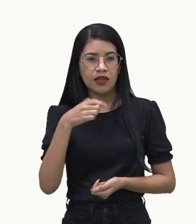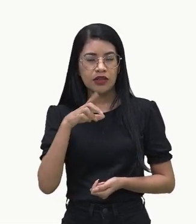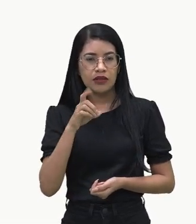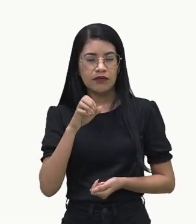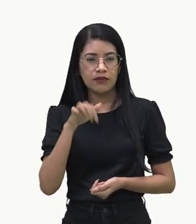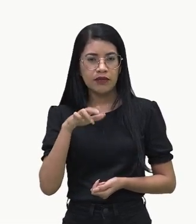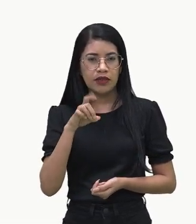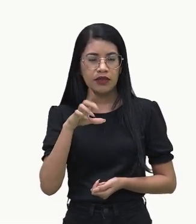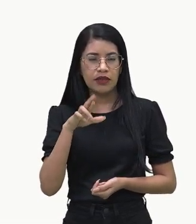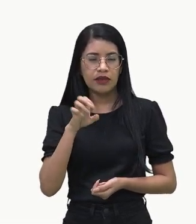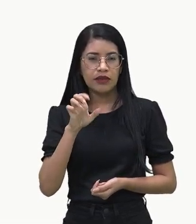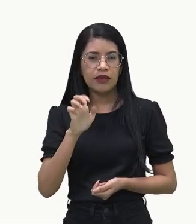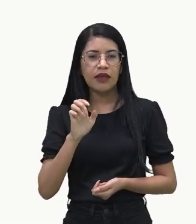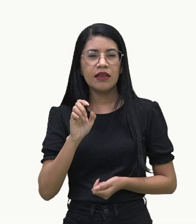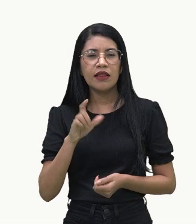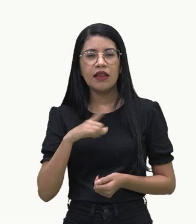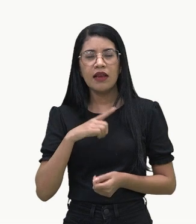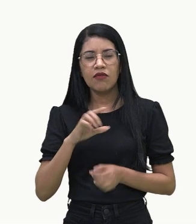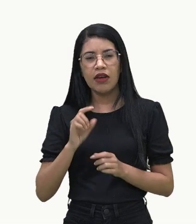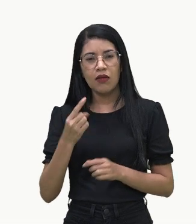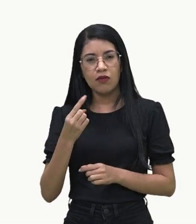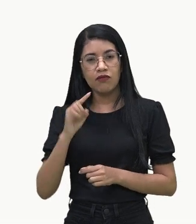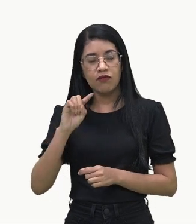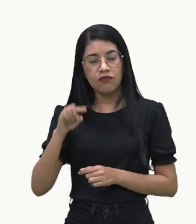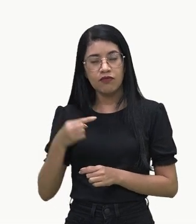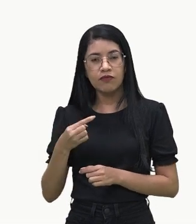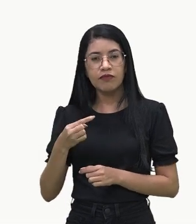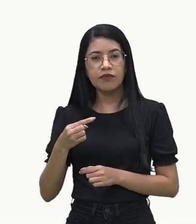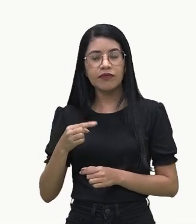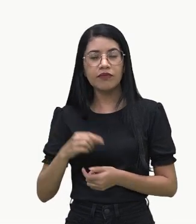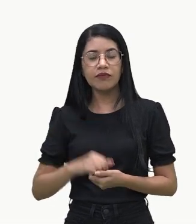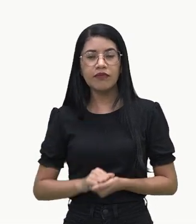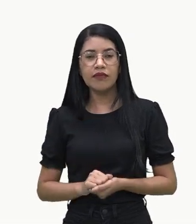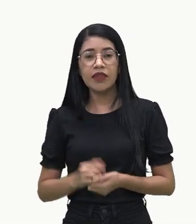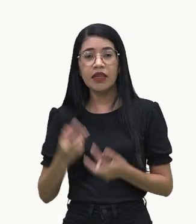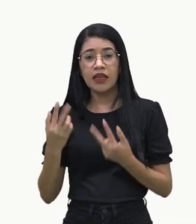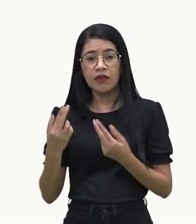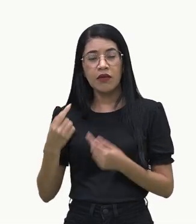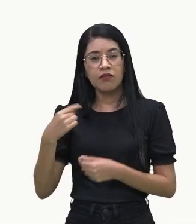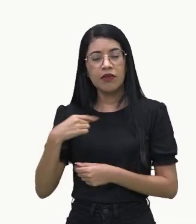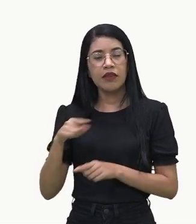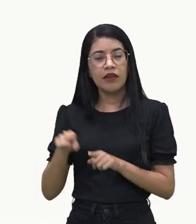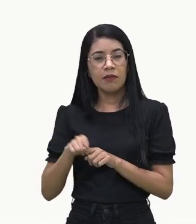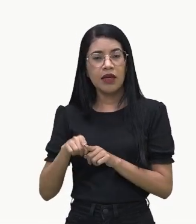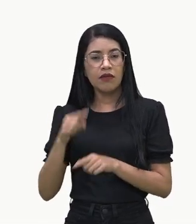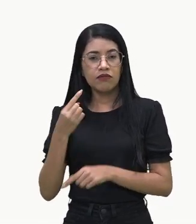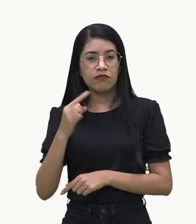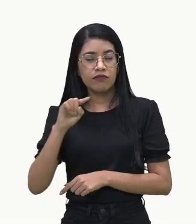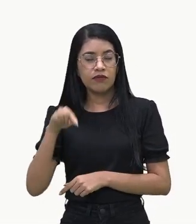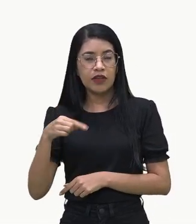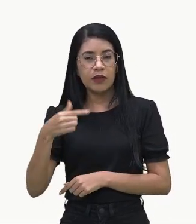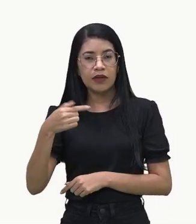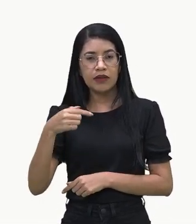assim como eu, tem